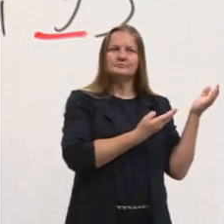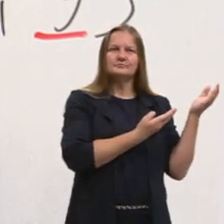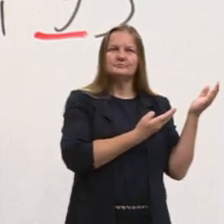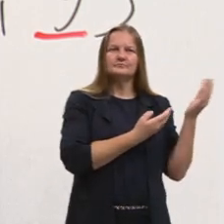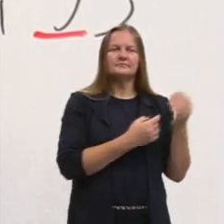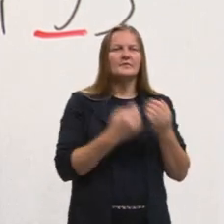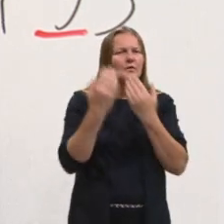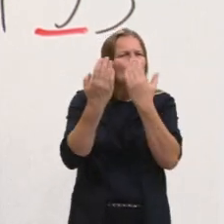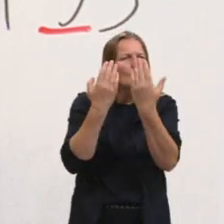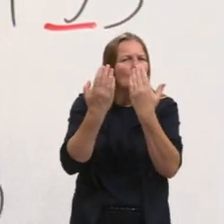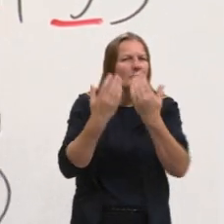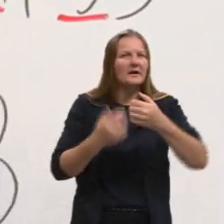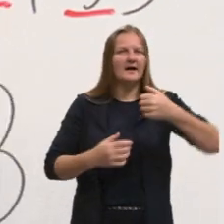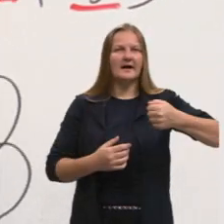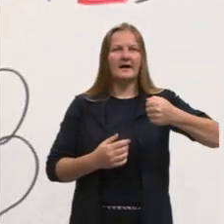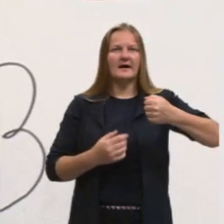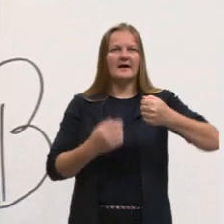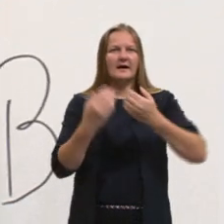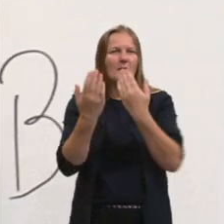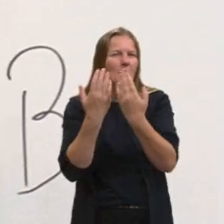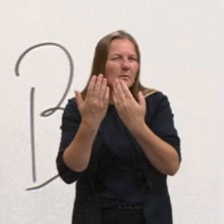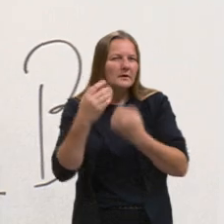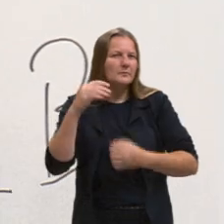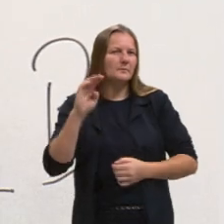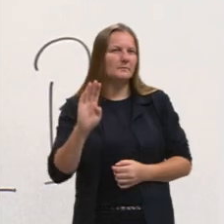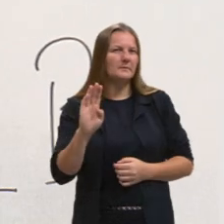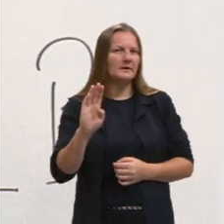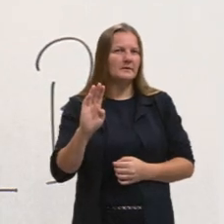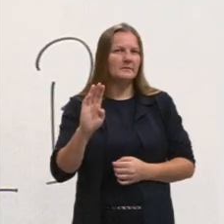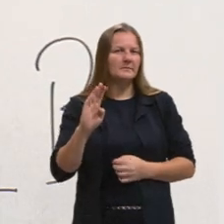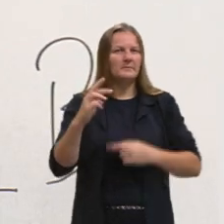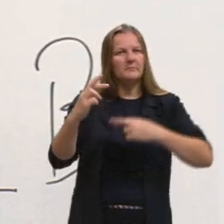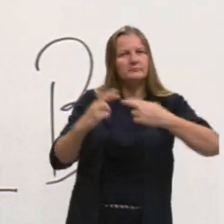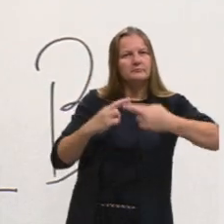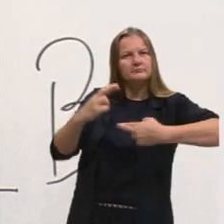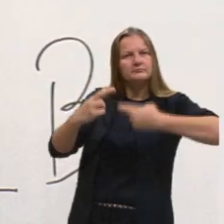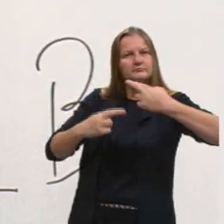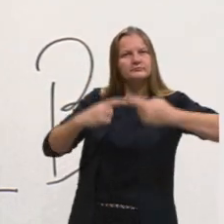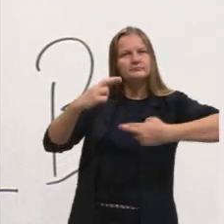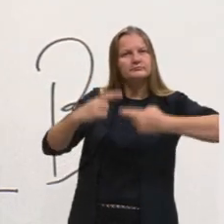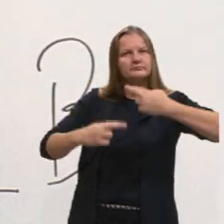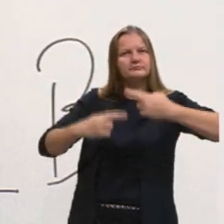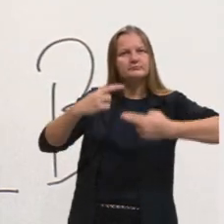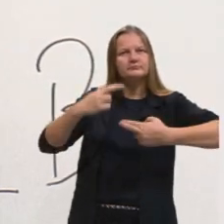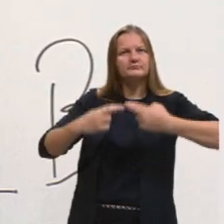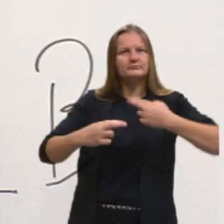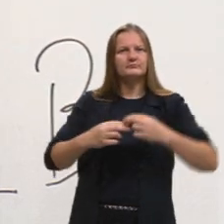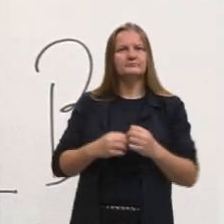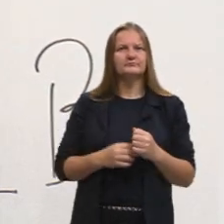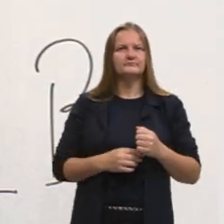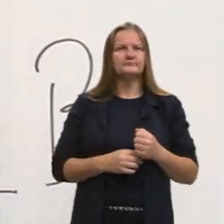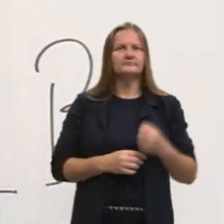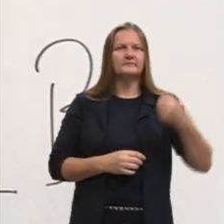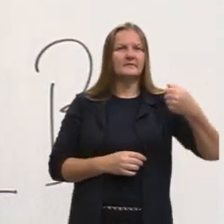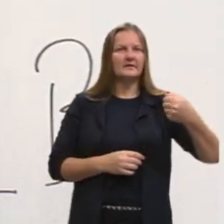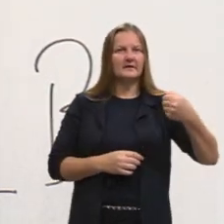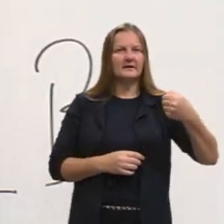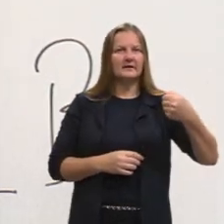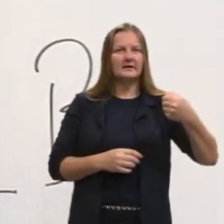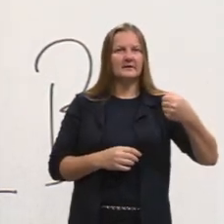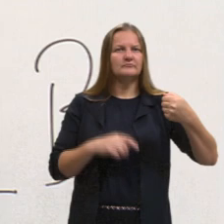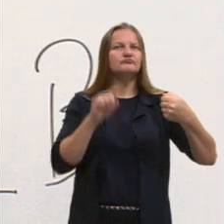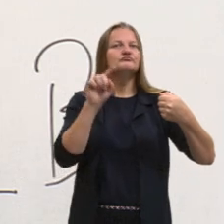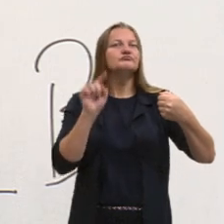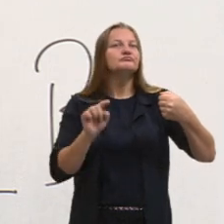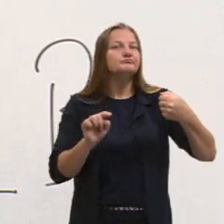conjunto A com o conjunto B e então será